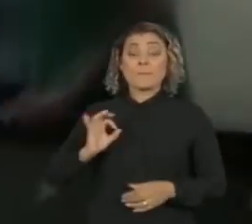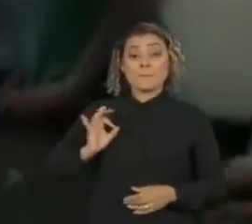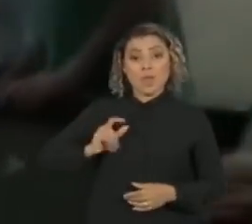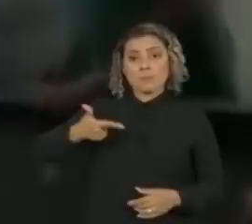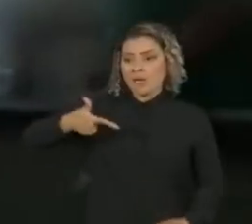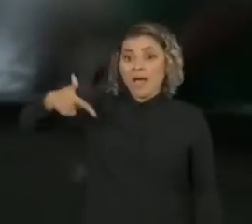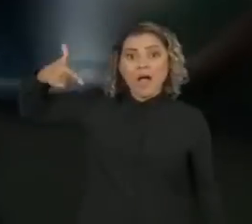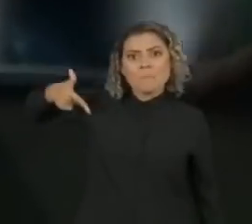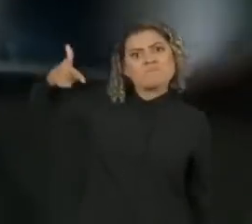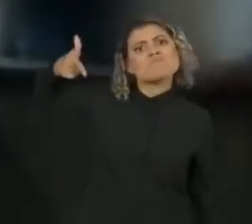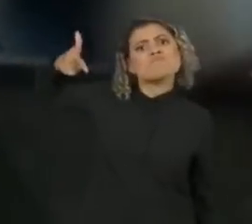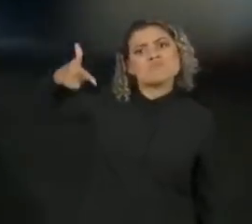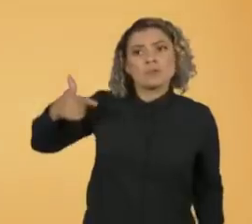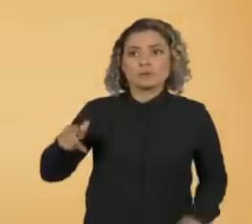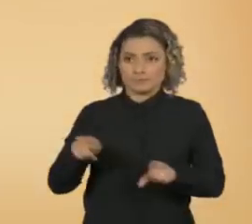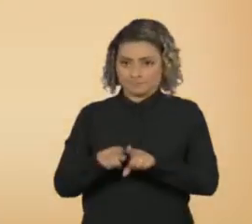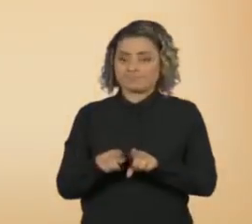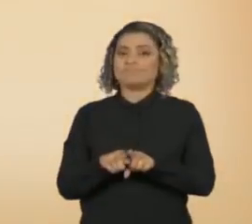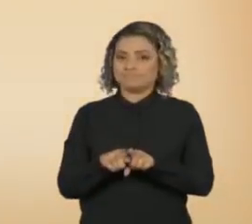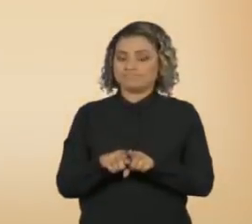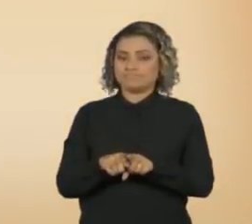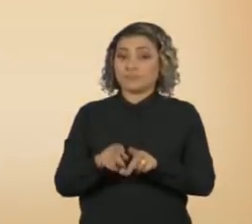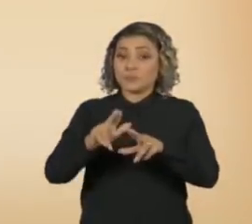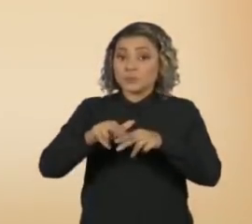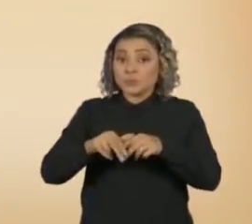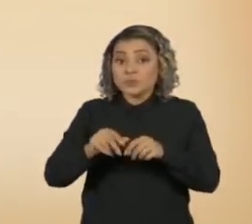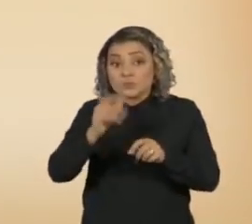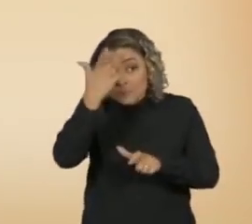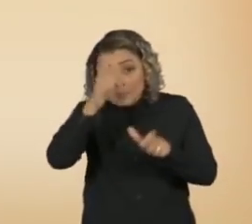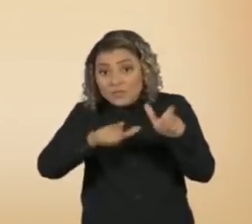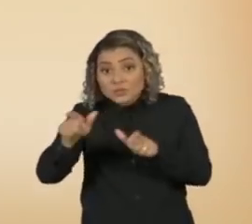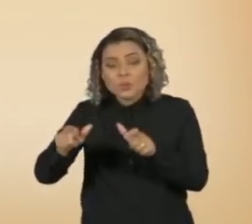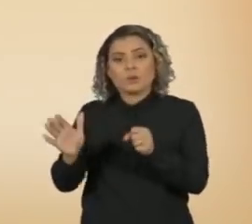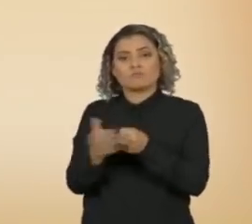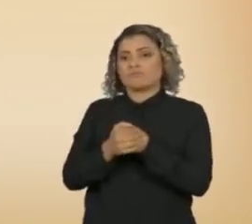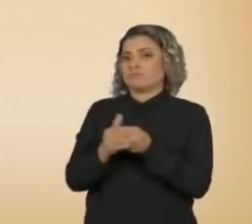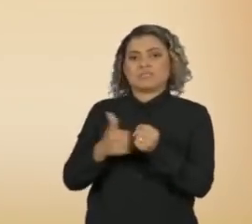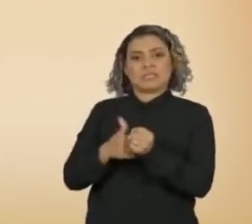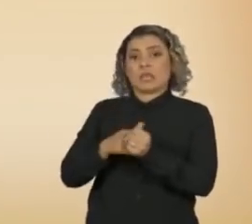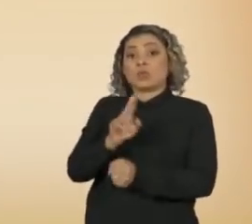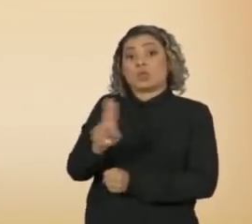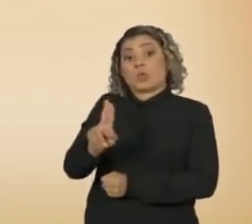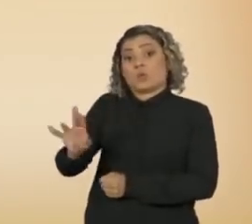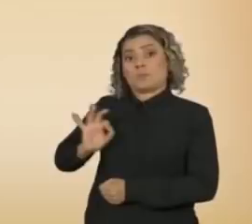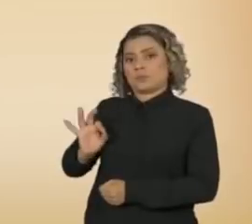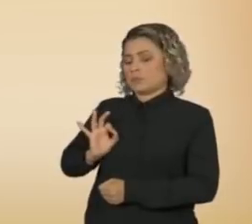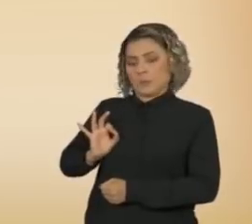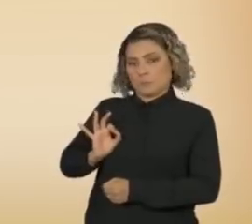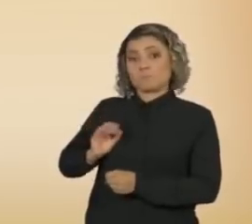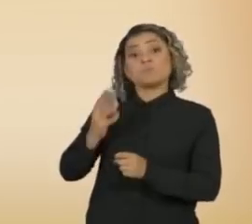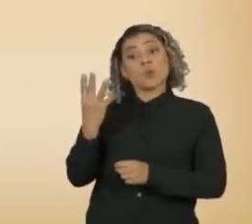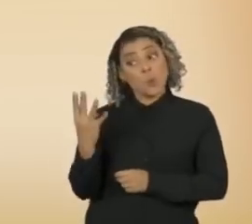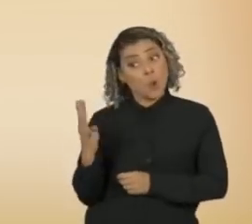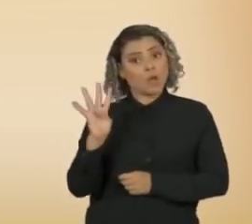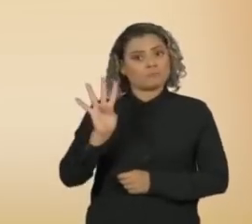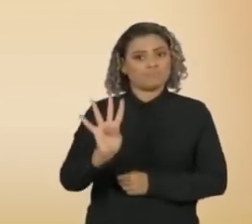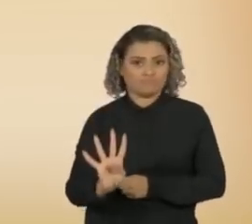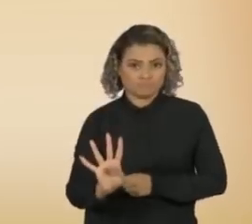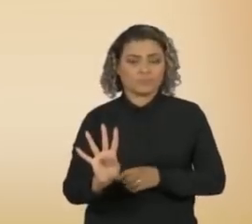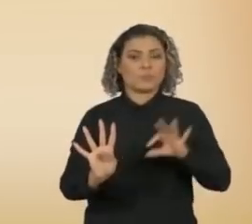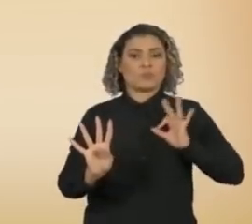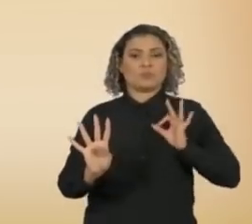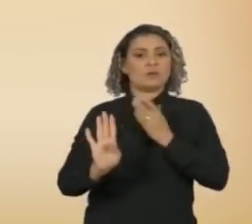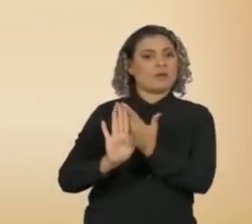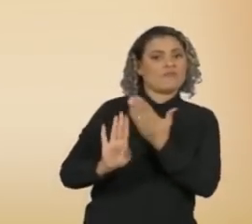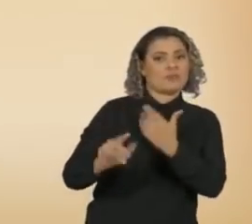aponta a arma para os estudantes. A identidade dos fardados é mantida em sigilo. Os 4 policiais militares identificados